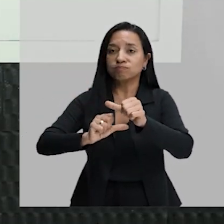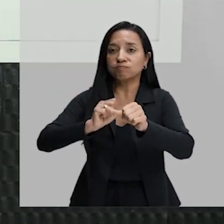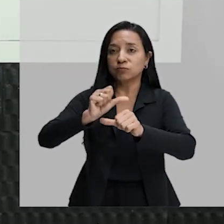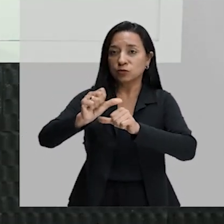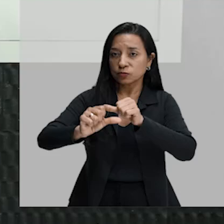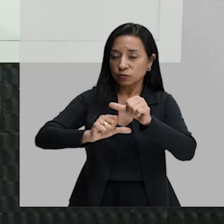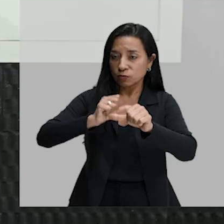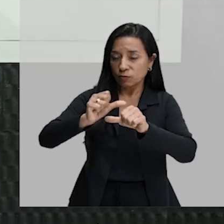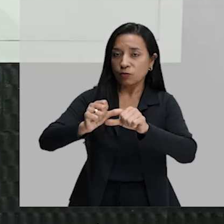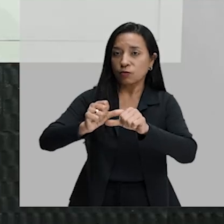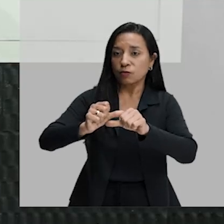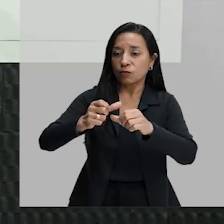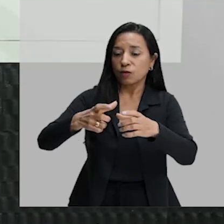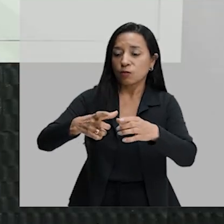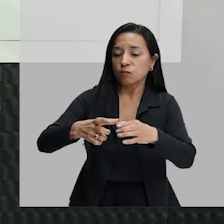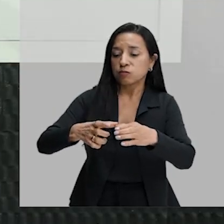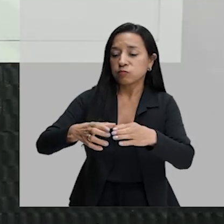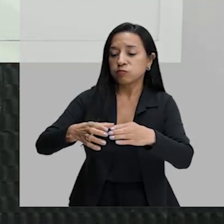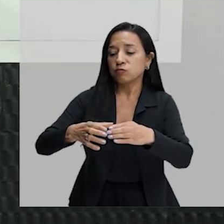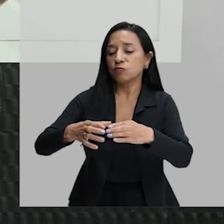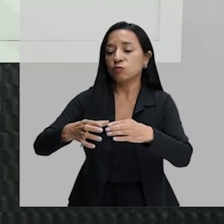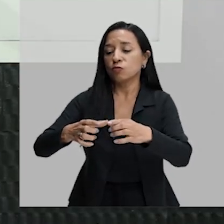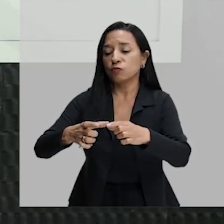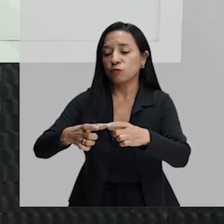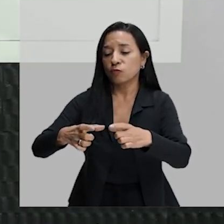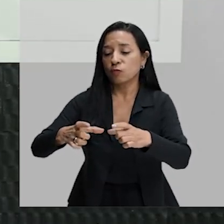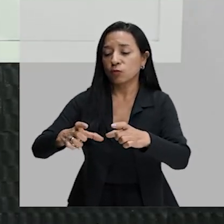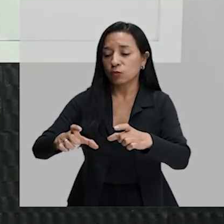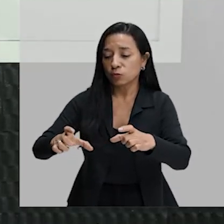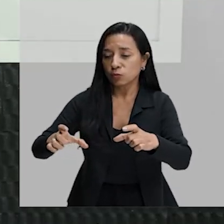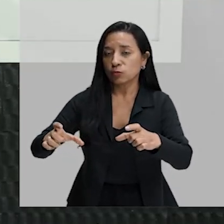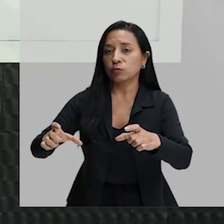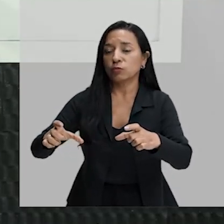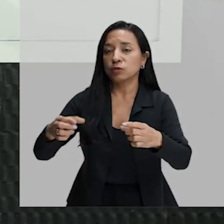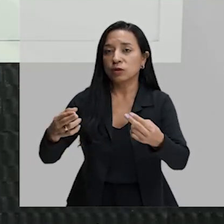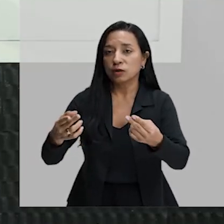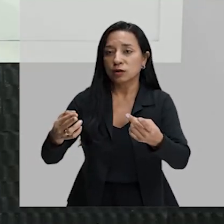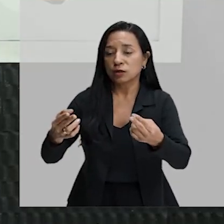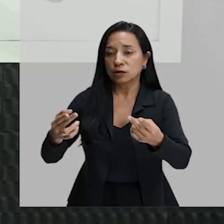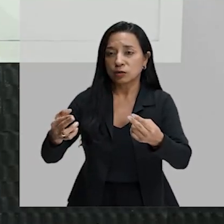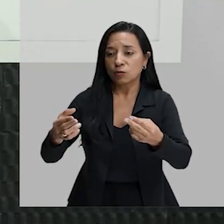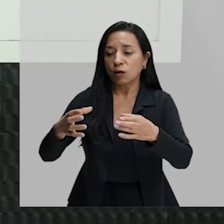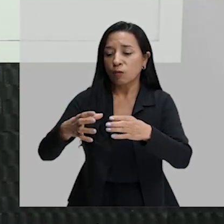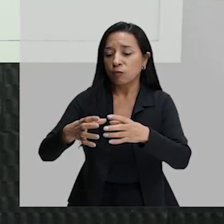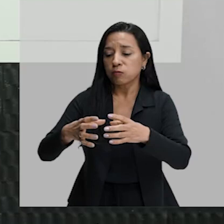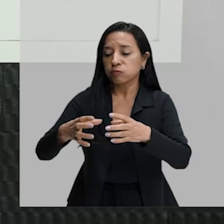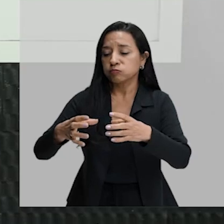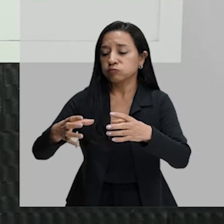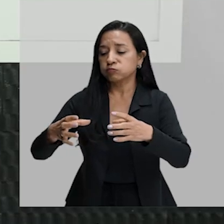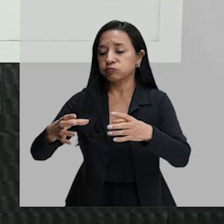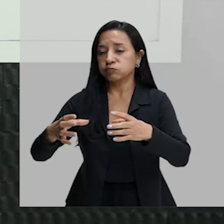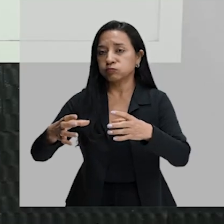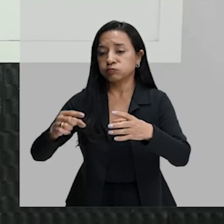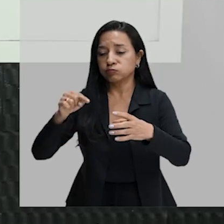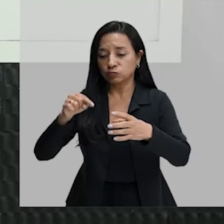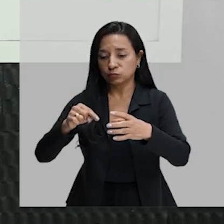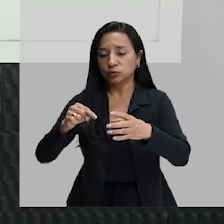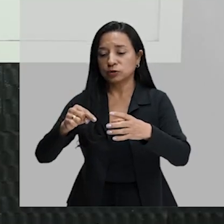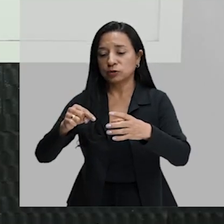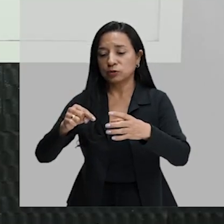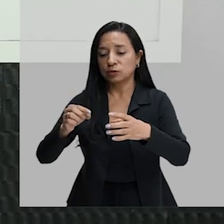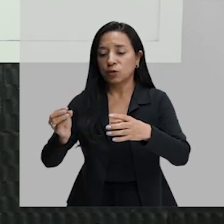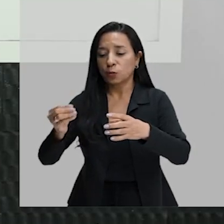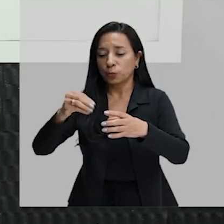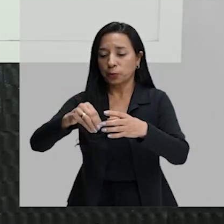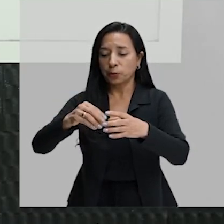né, a um volume que vai ser igual à dilatação do nosso recipiente,